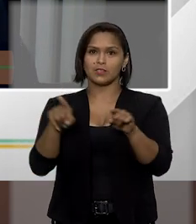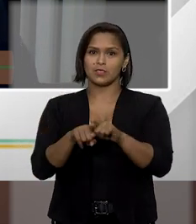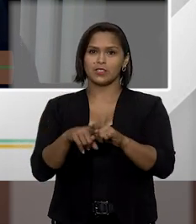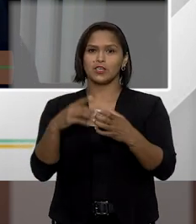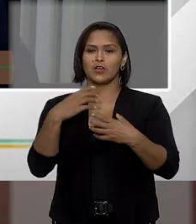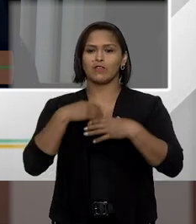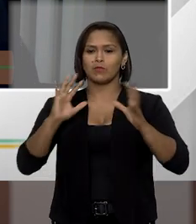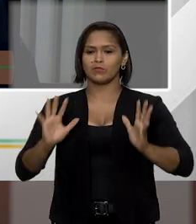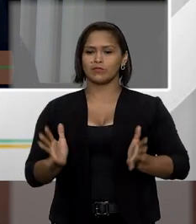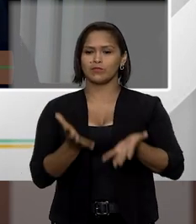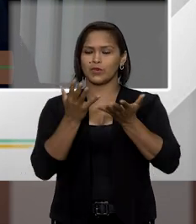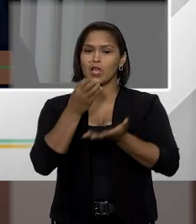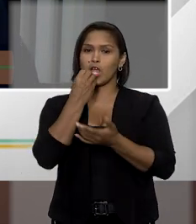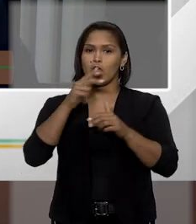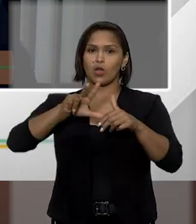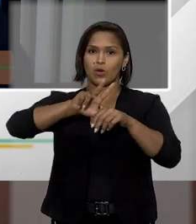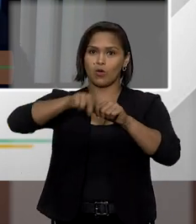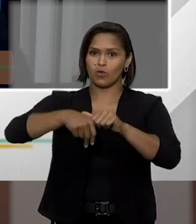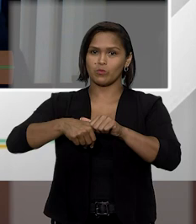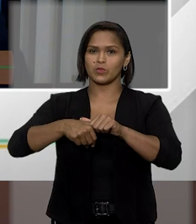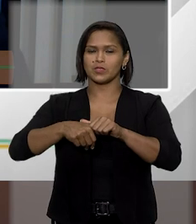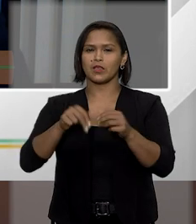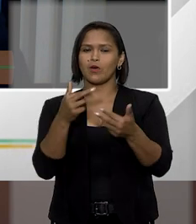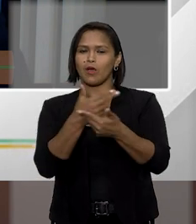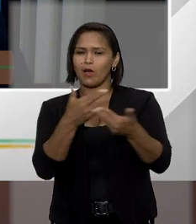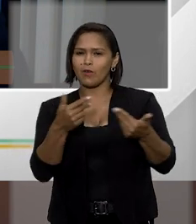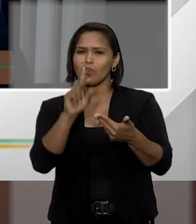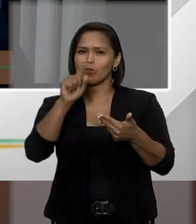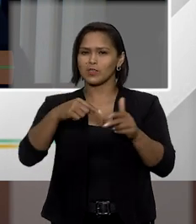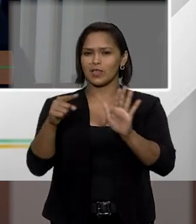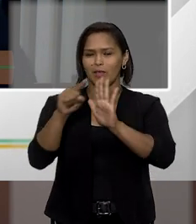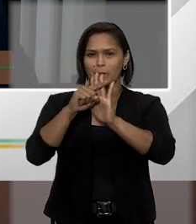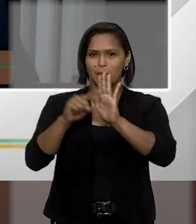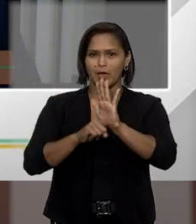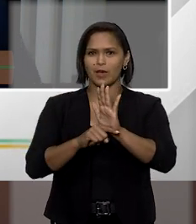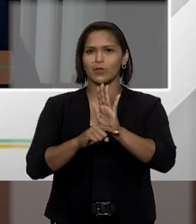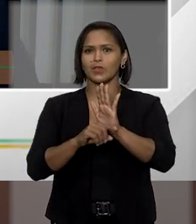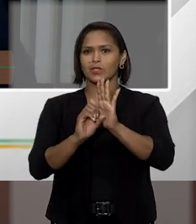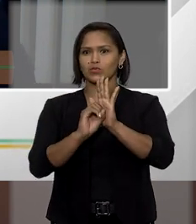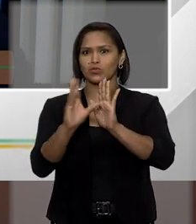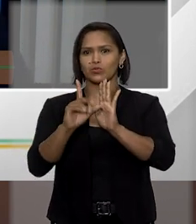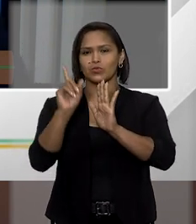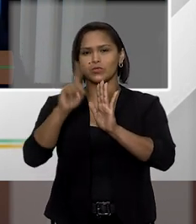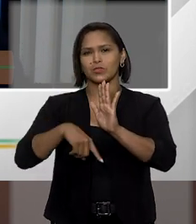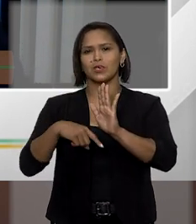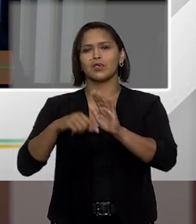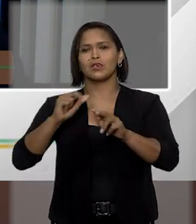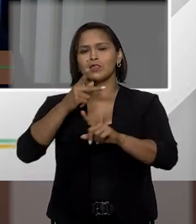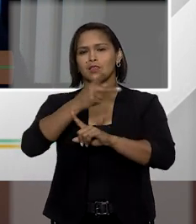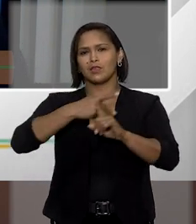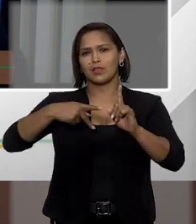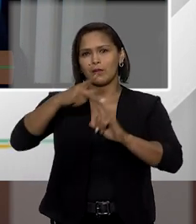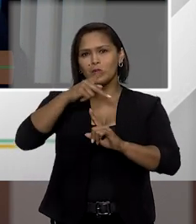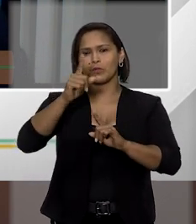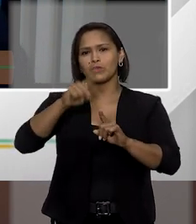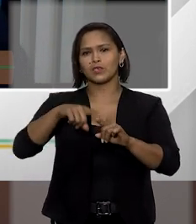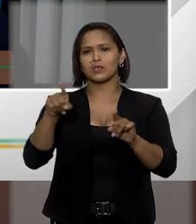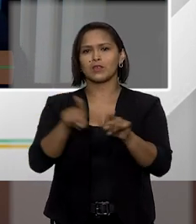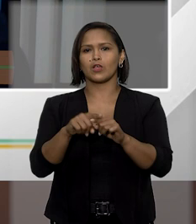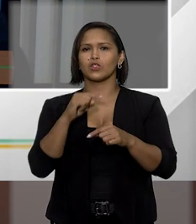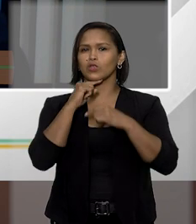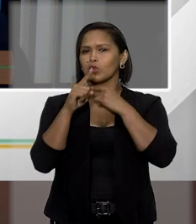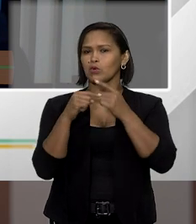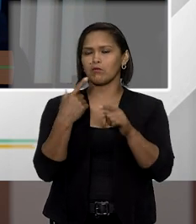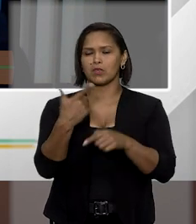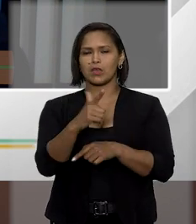e de forma entusiasmadora, né? A corrupção, ela, de vez em quando, ela vem à pauta, principalmente da população, como sendo, sem dúvida nenhuma,